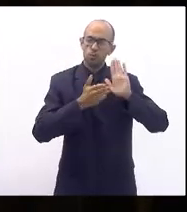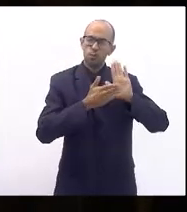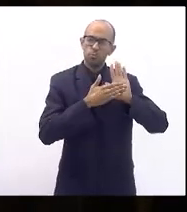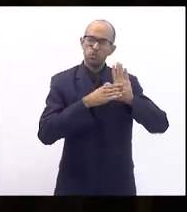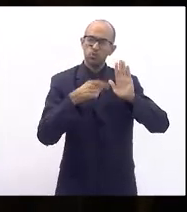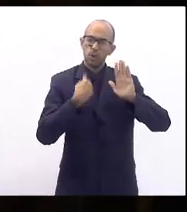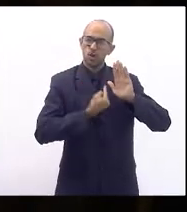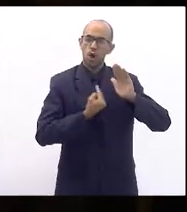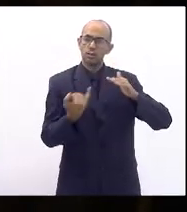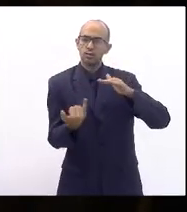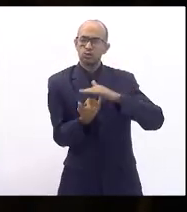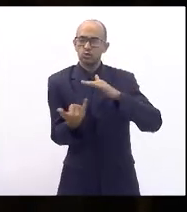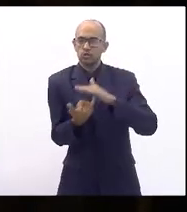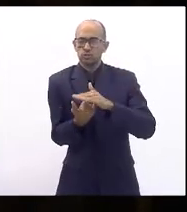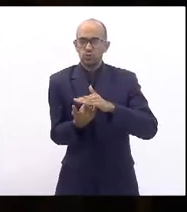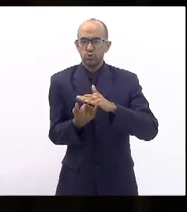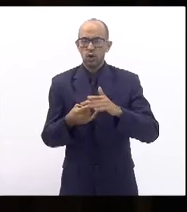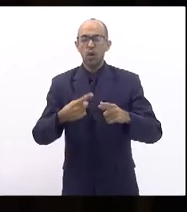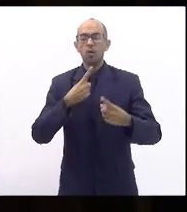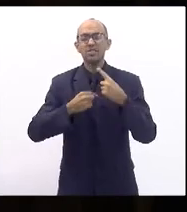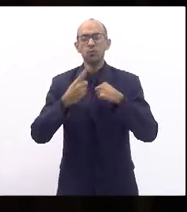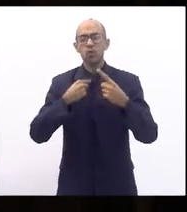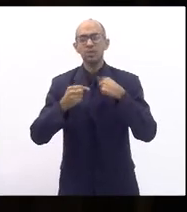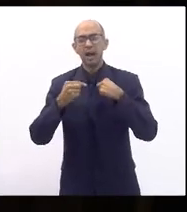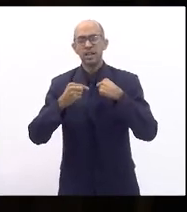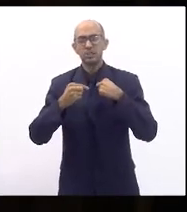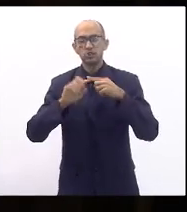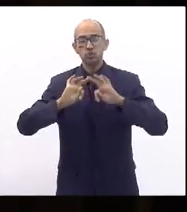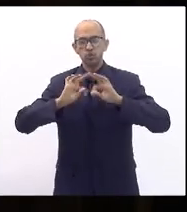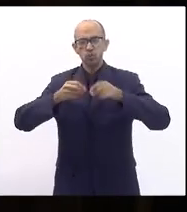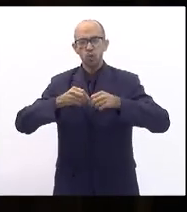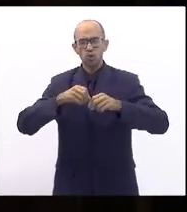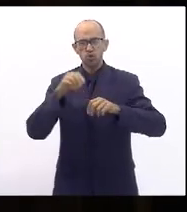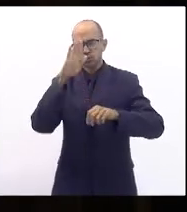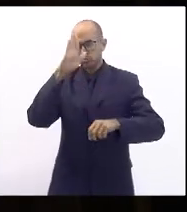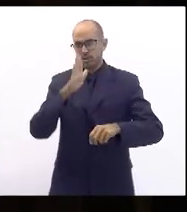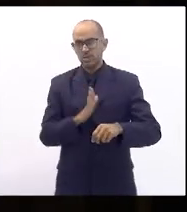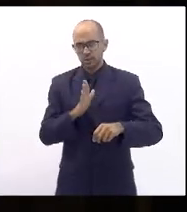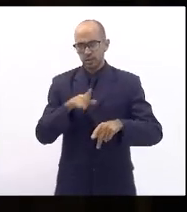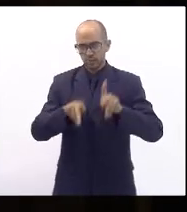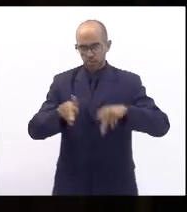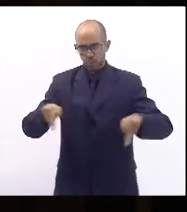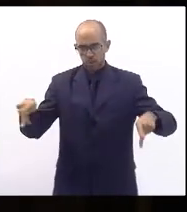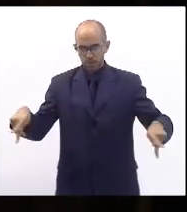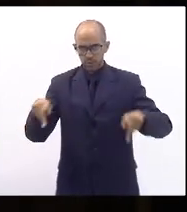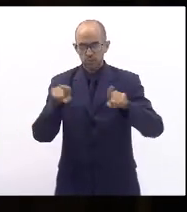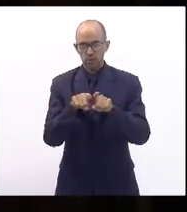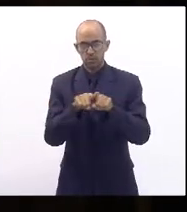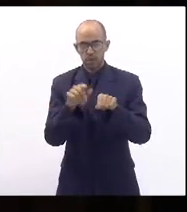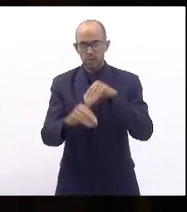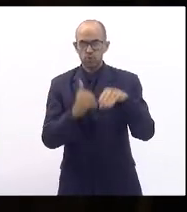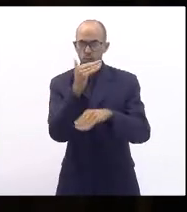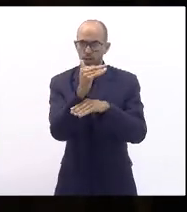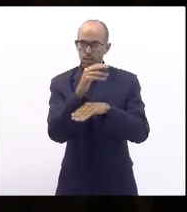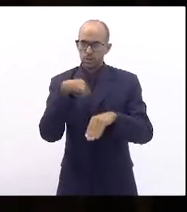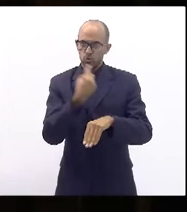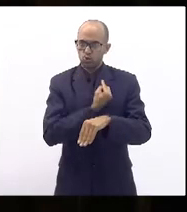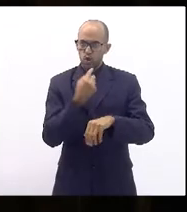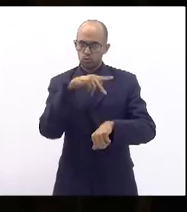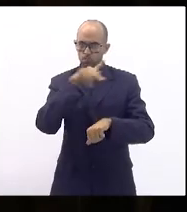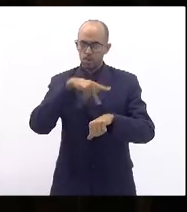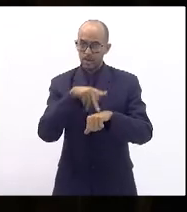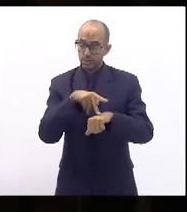com a nossa instituição com os anseios e as demandas dos irmãos brasileiros e com a soberania do nosso país o qual